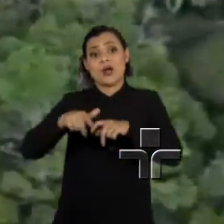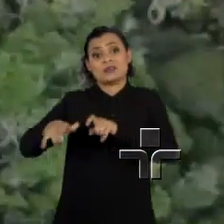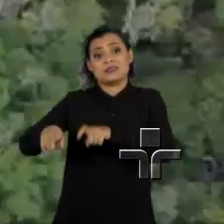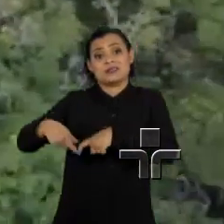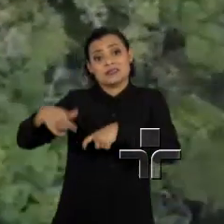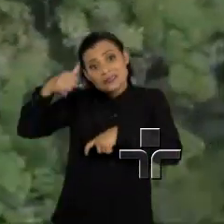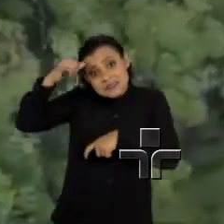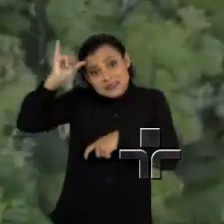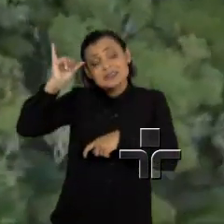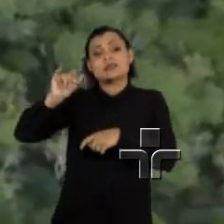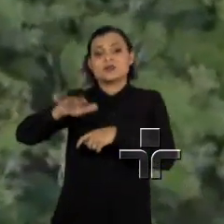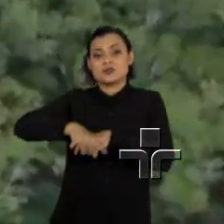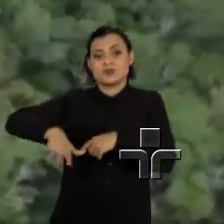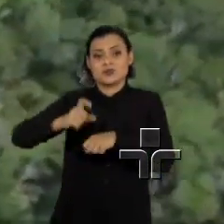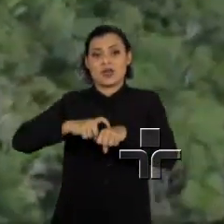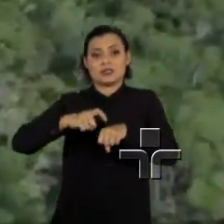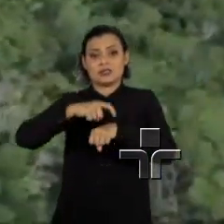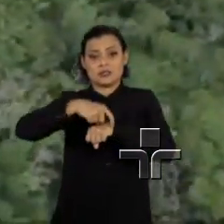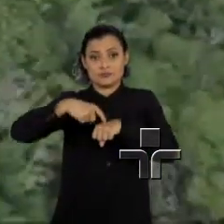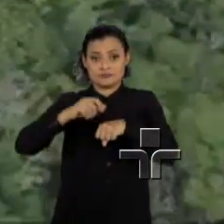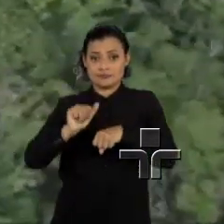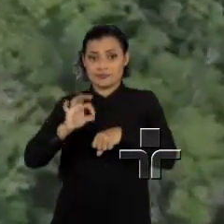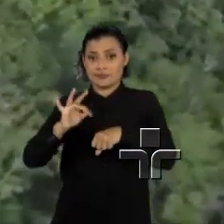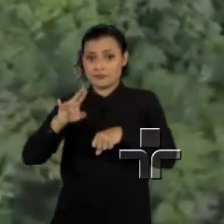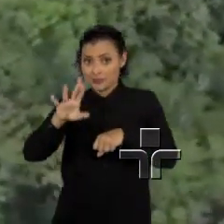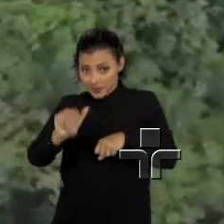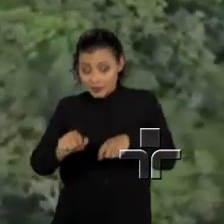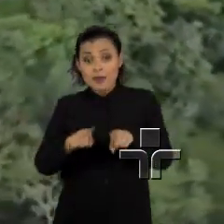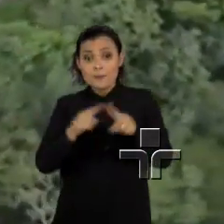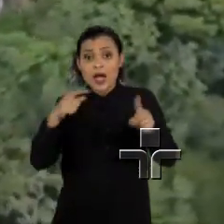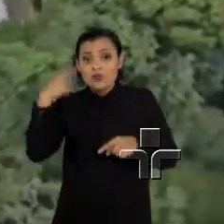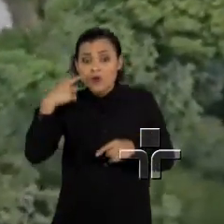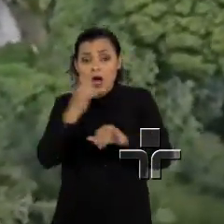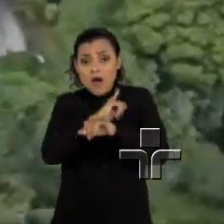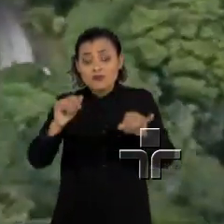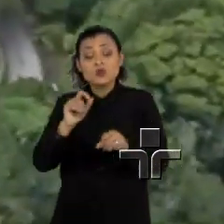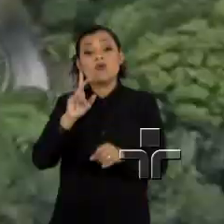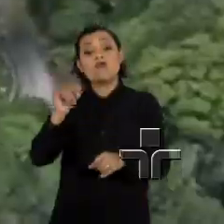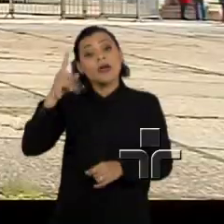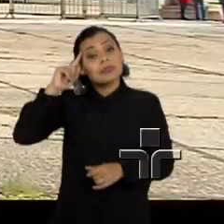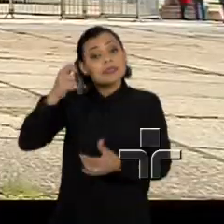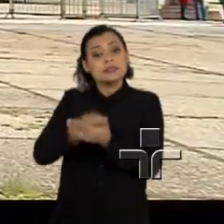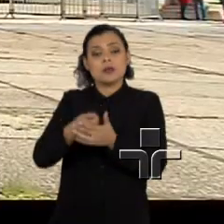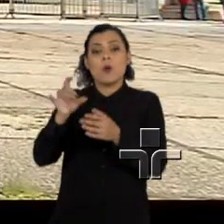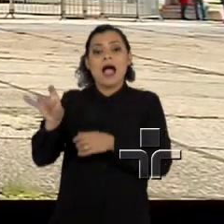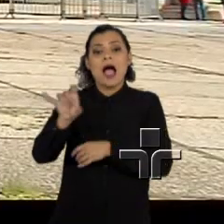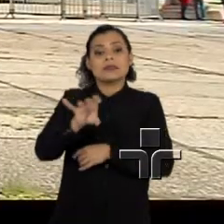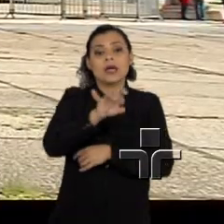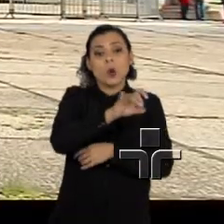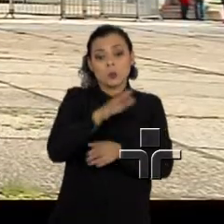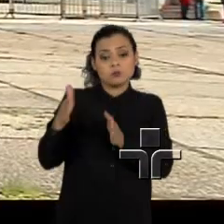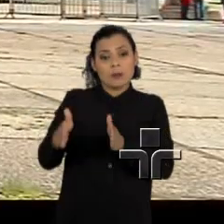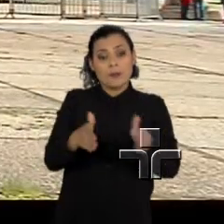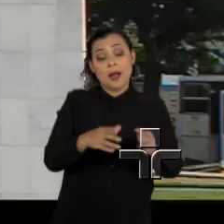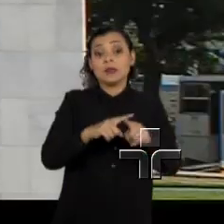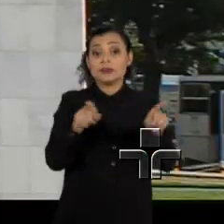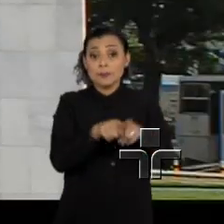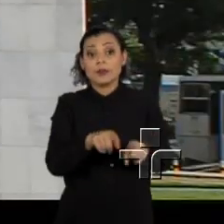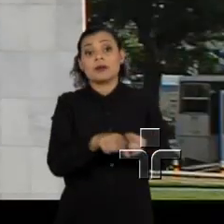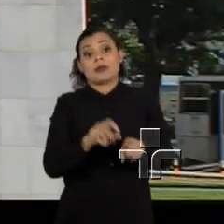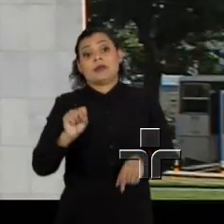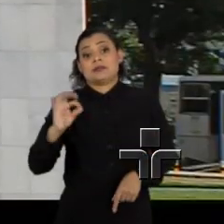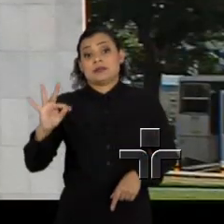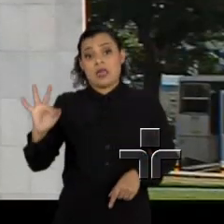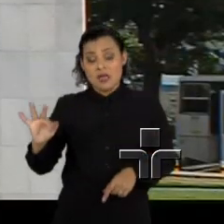de Atibaia. Mas advogados explicam que as decisões serão tomadas caso a caso e outras turmas do STF